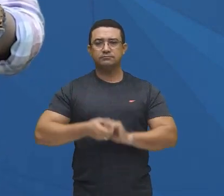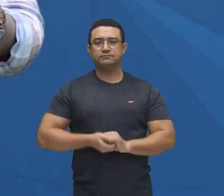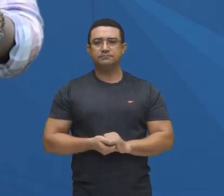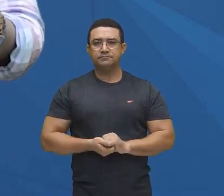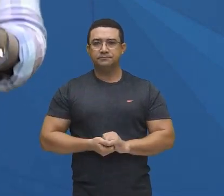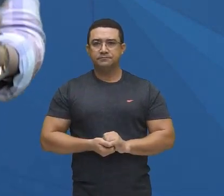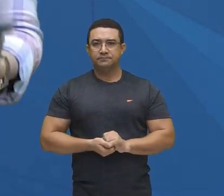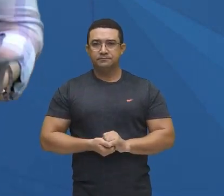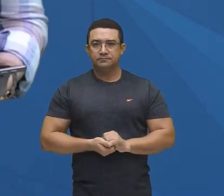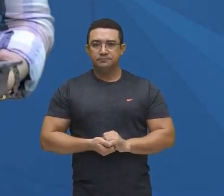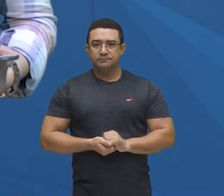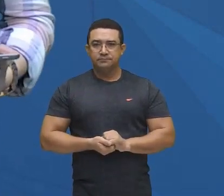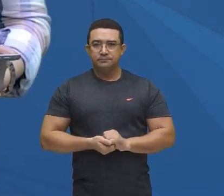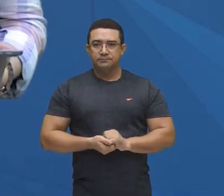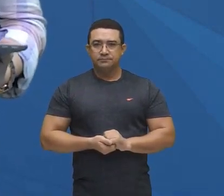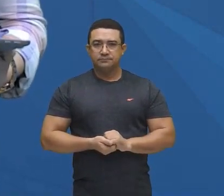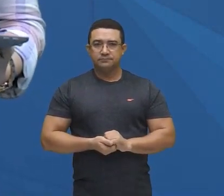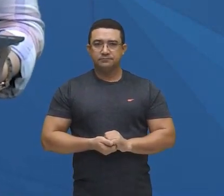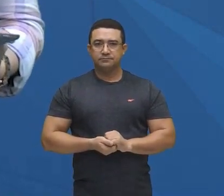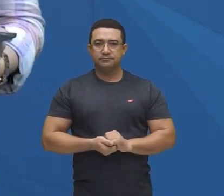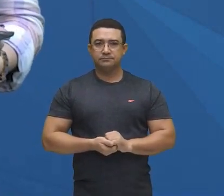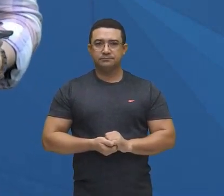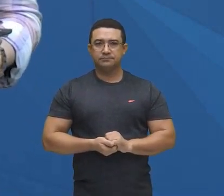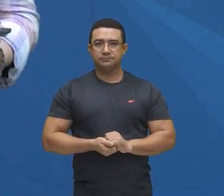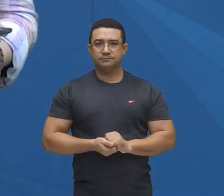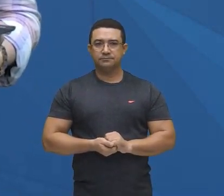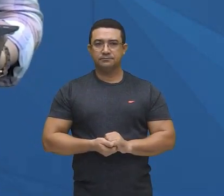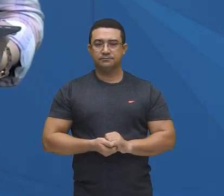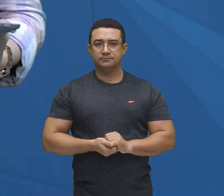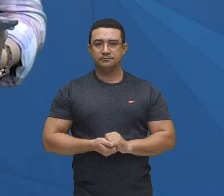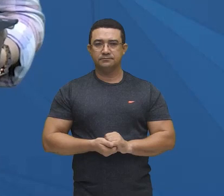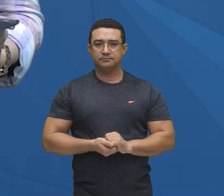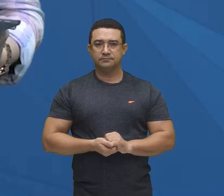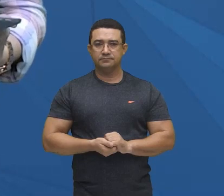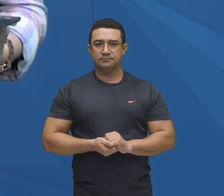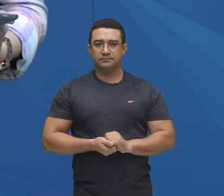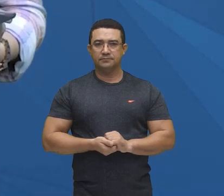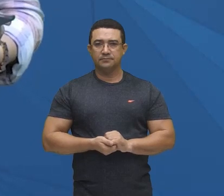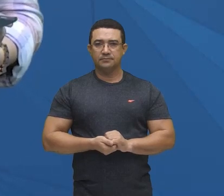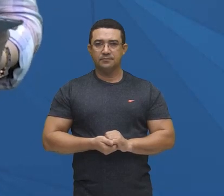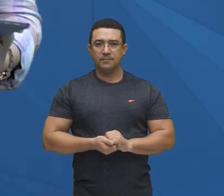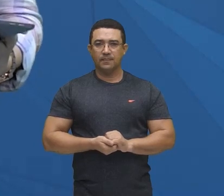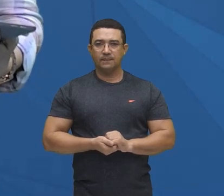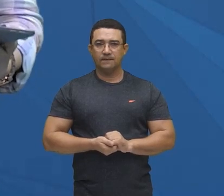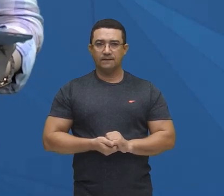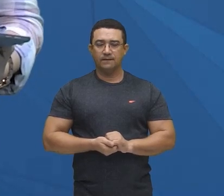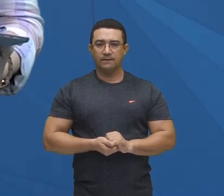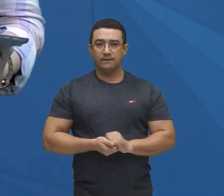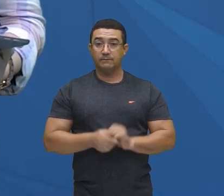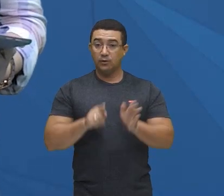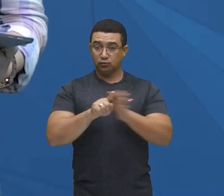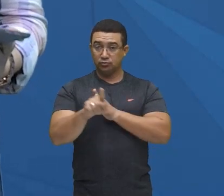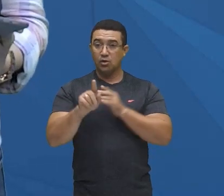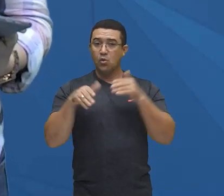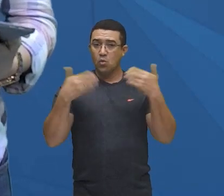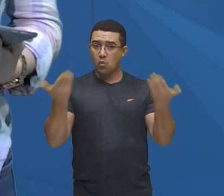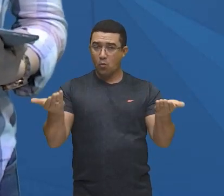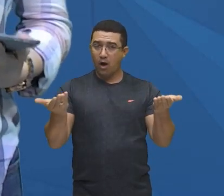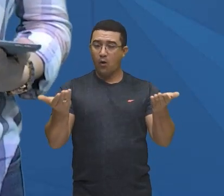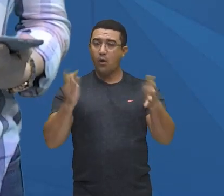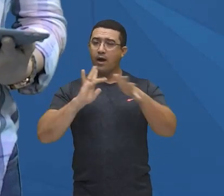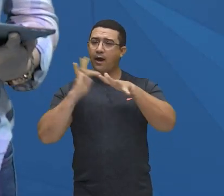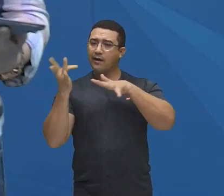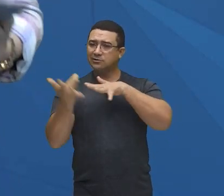para a próxima pergunta no nosso quiz e pergunta na tela já. Qual a rede social que tem como ícone